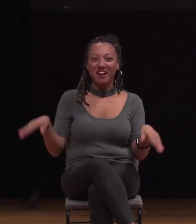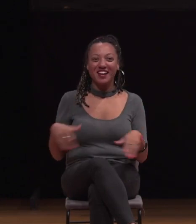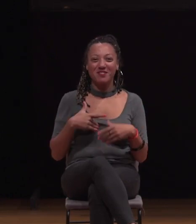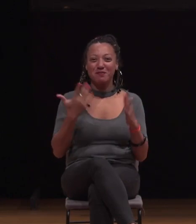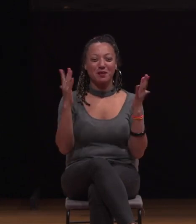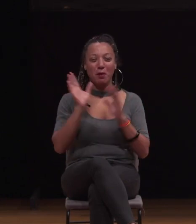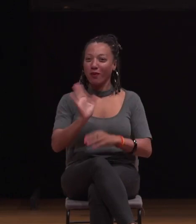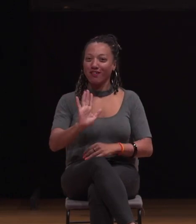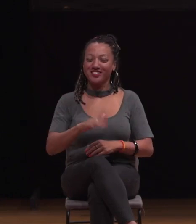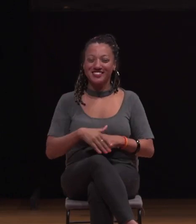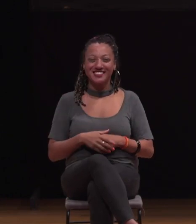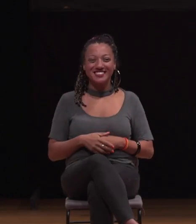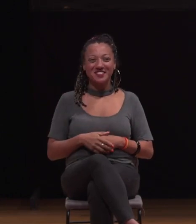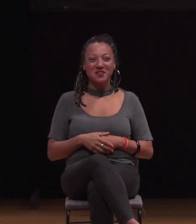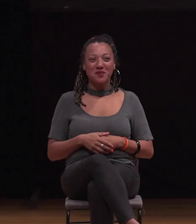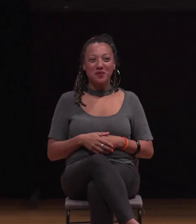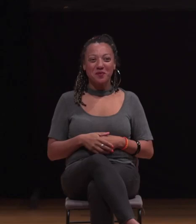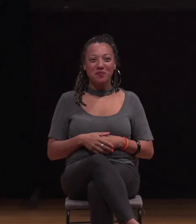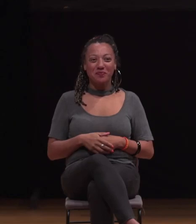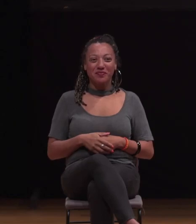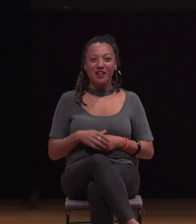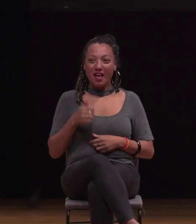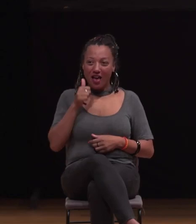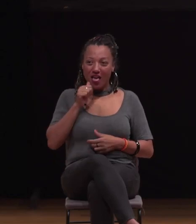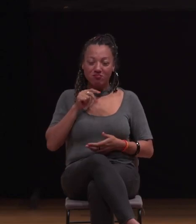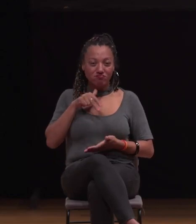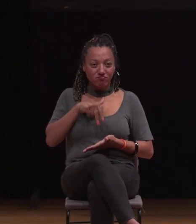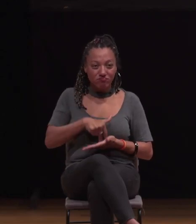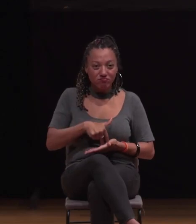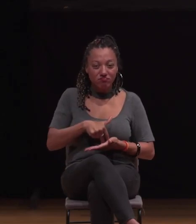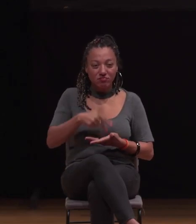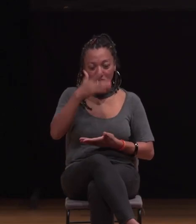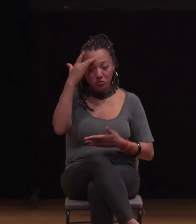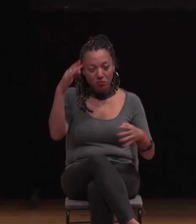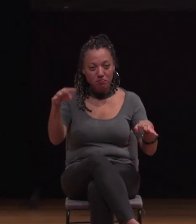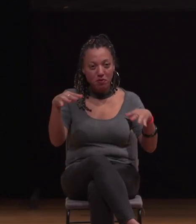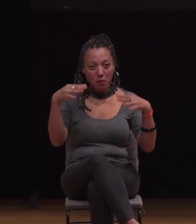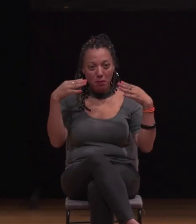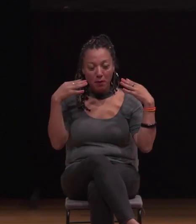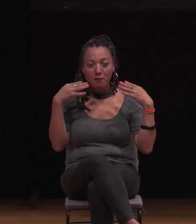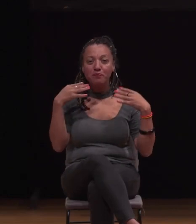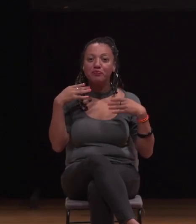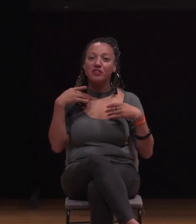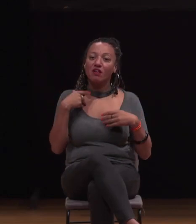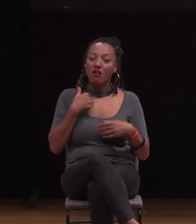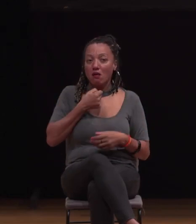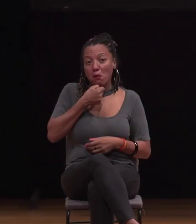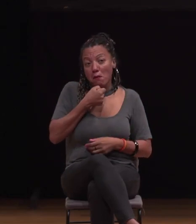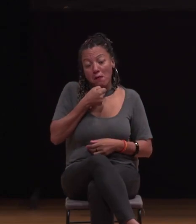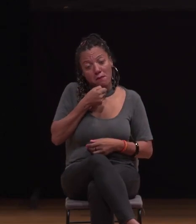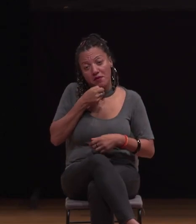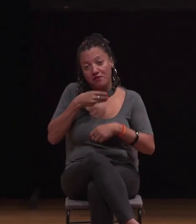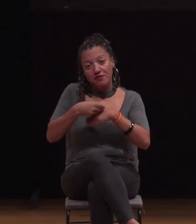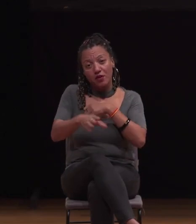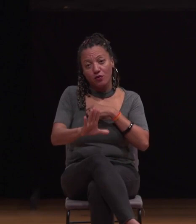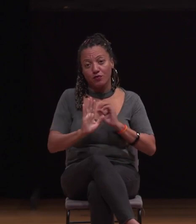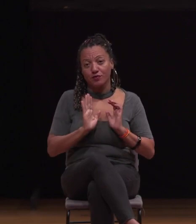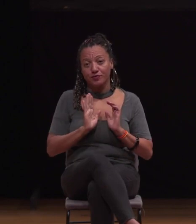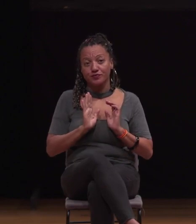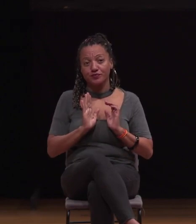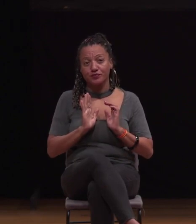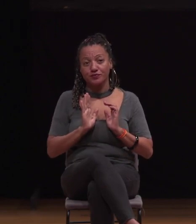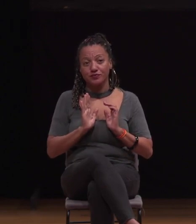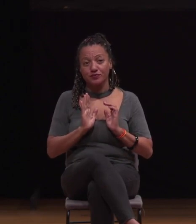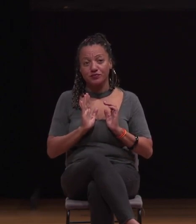ela usou do lugar dela de fala, da visibilidade dela, para fazer. E assim, gente, os corpos são diferentes